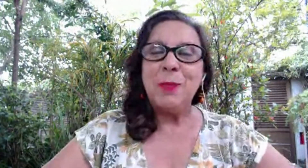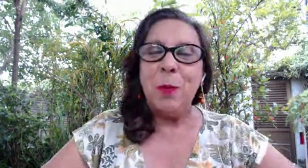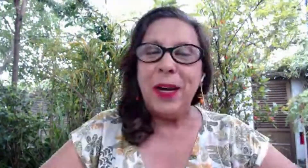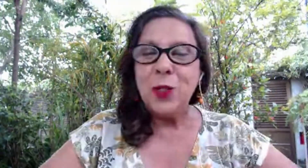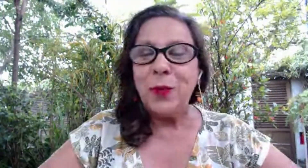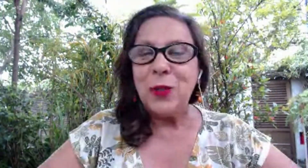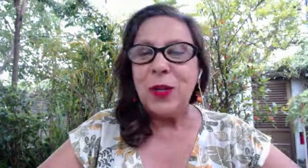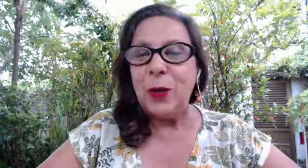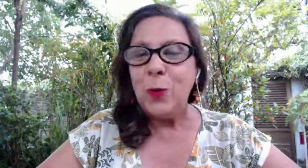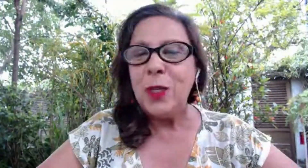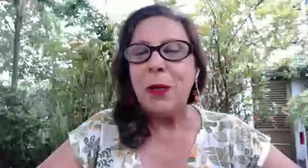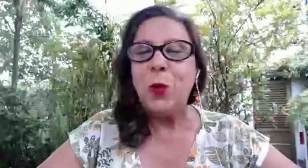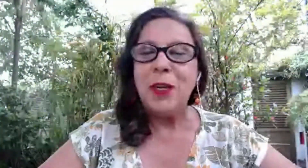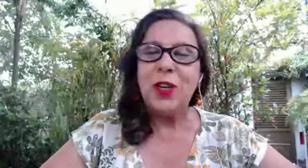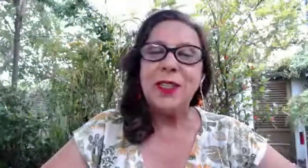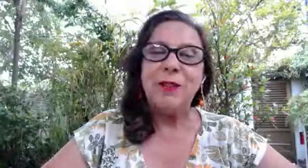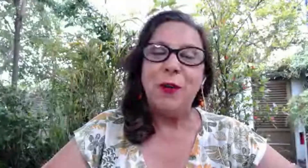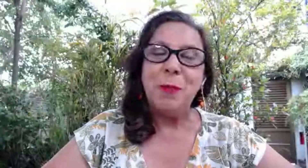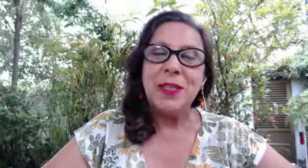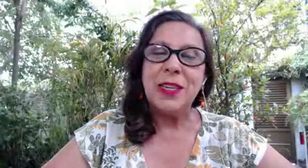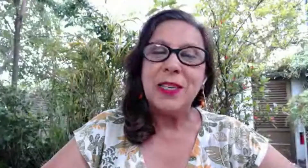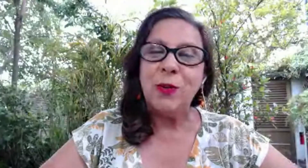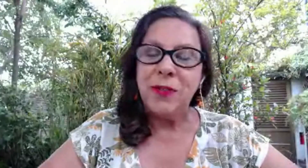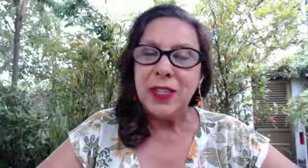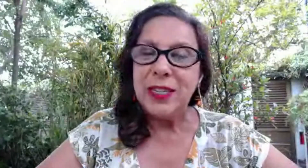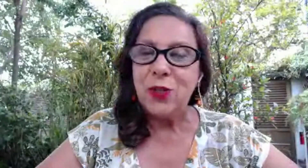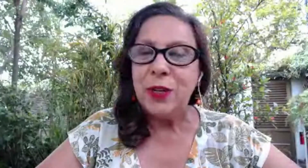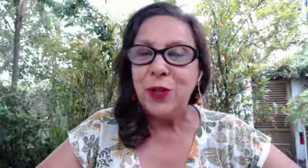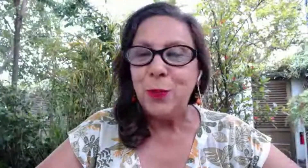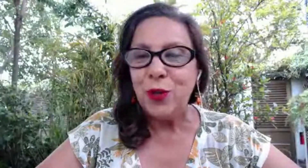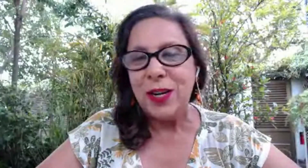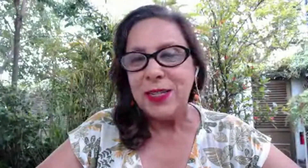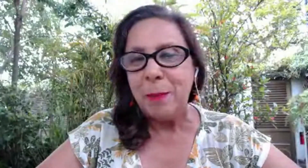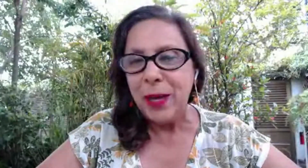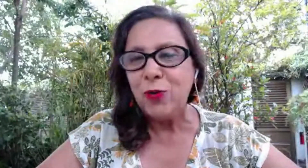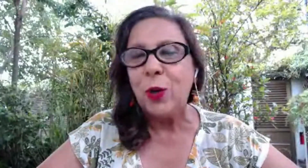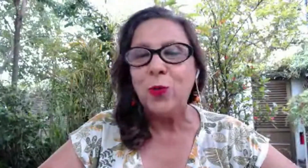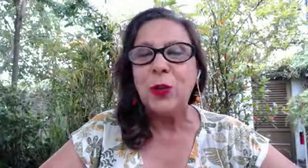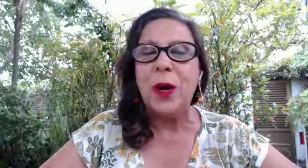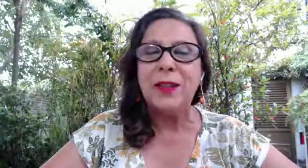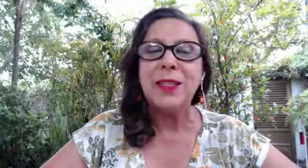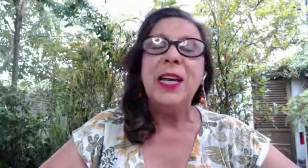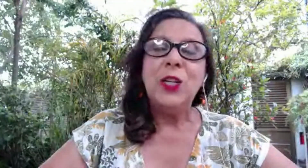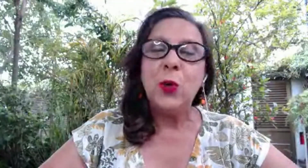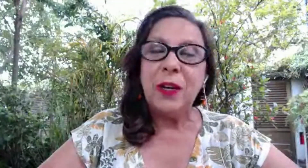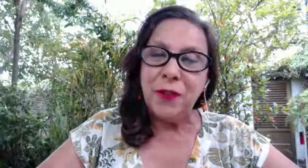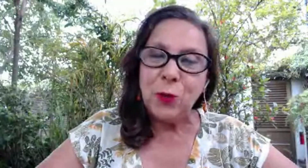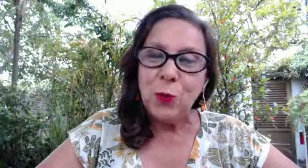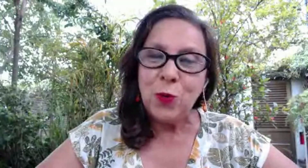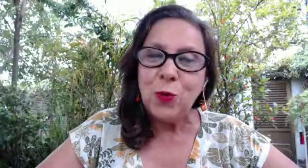com a Larissa Mies Bombardi, professora da USP, atualmente ela desenvolve pesquisa na Universidade Livre de Bruxelas, na Bélgica, autora do